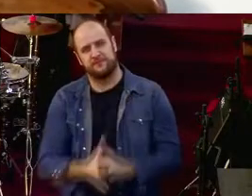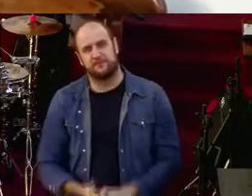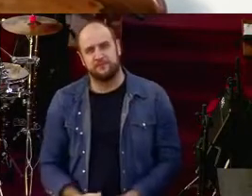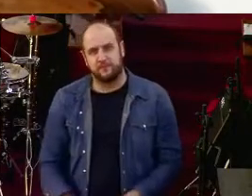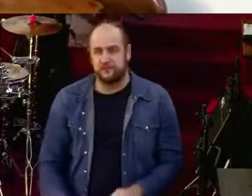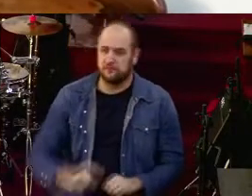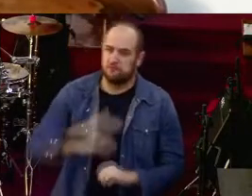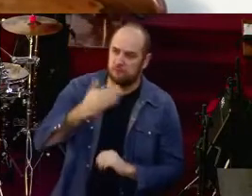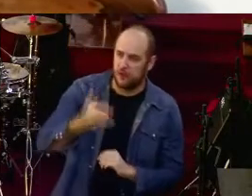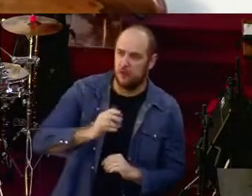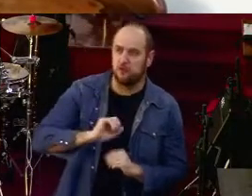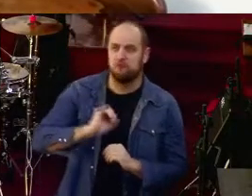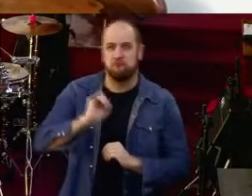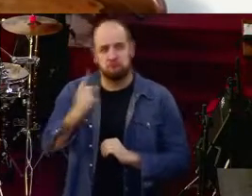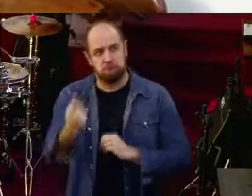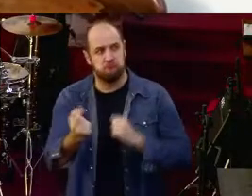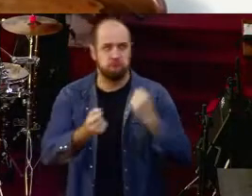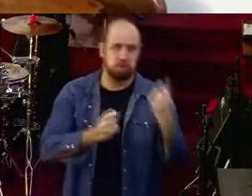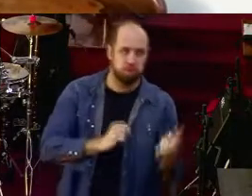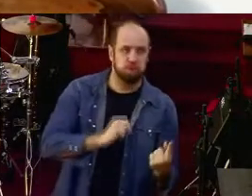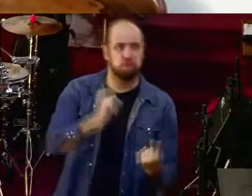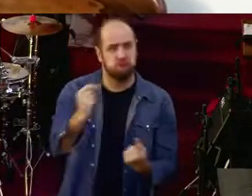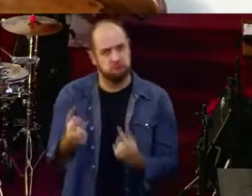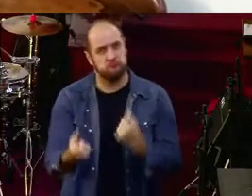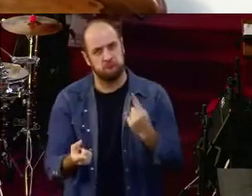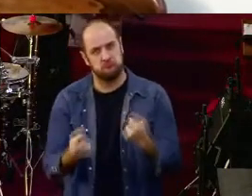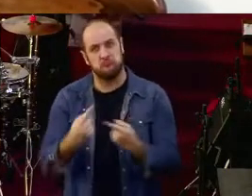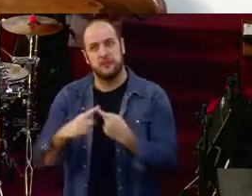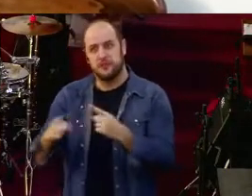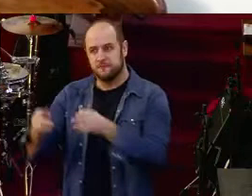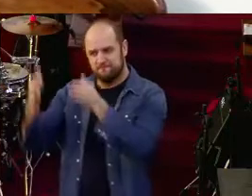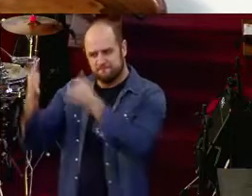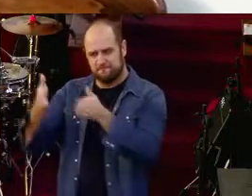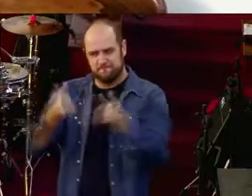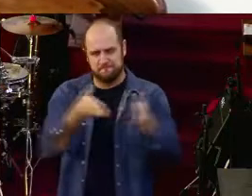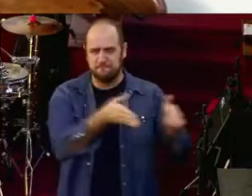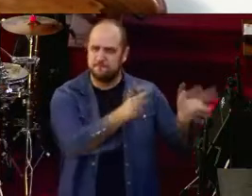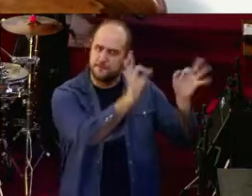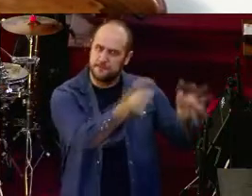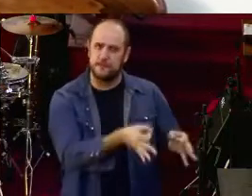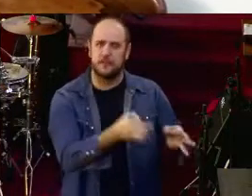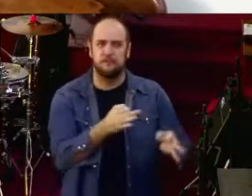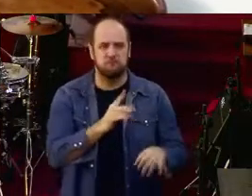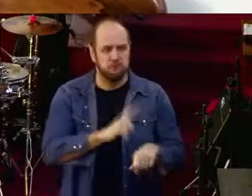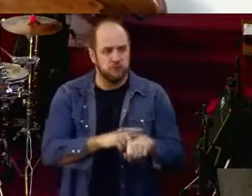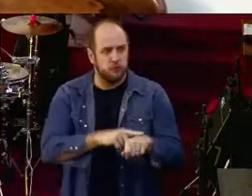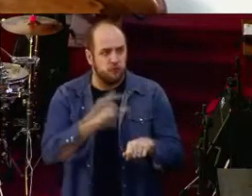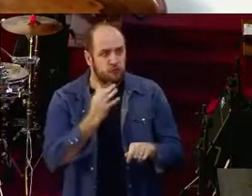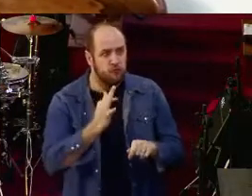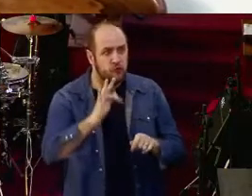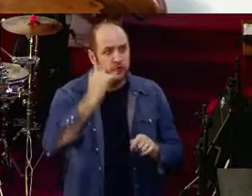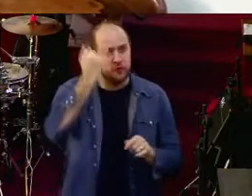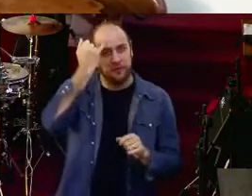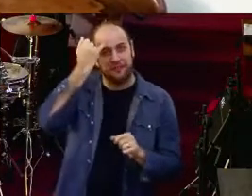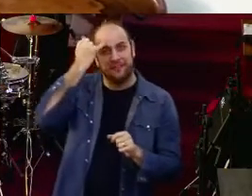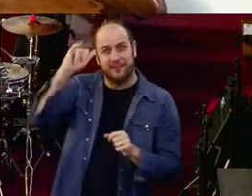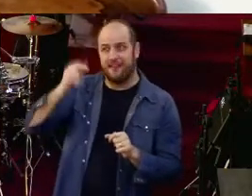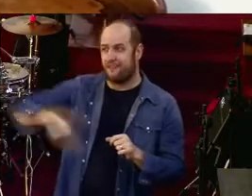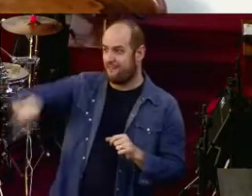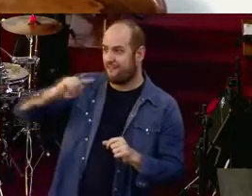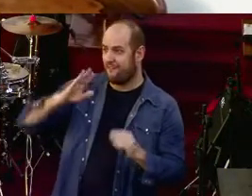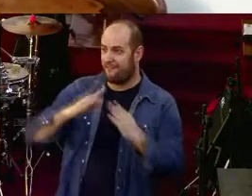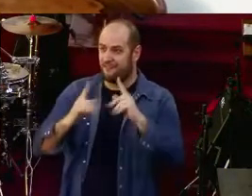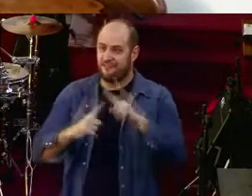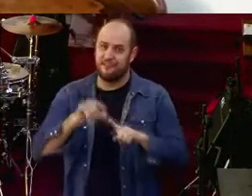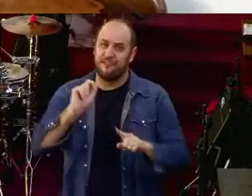todos os domingos, mas numa sequência, para em algum tempo também termos essa ideia como igreja do que